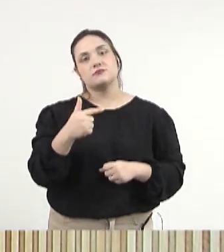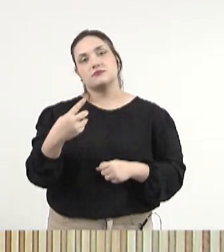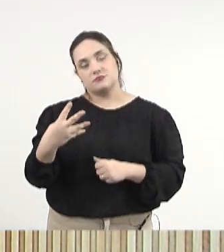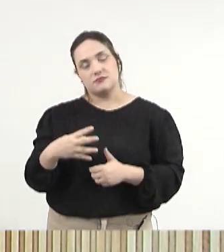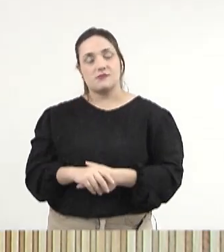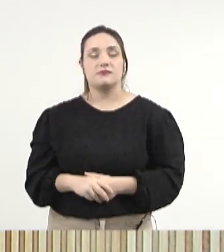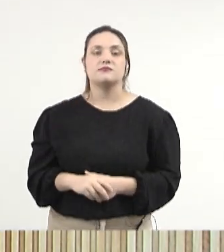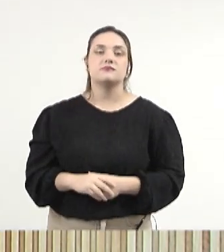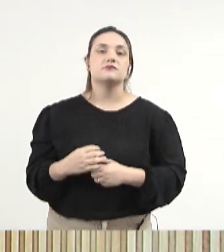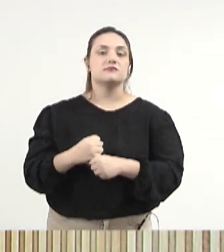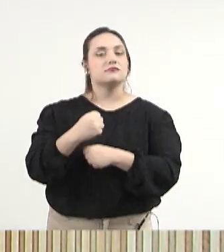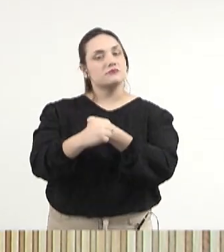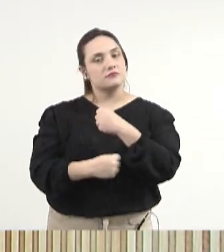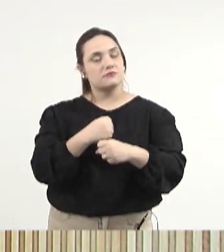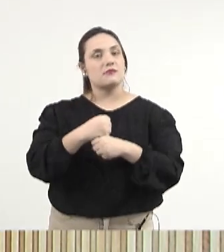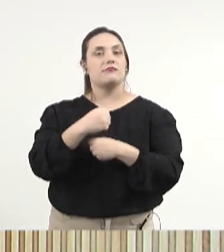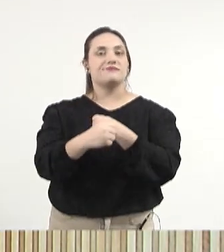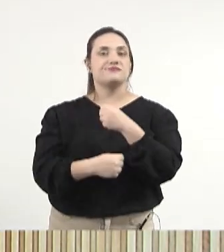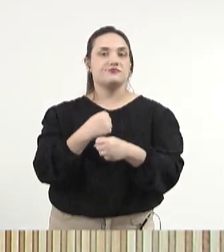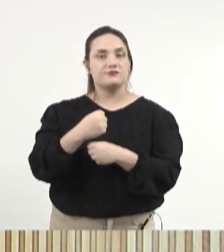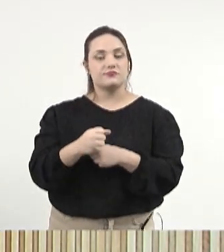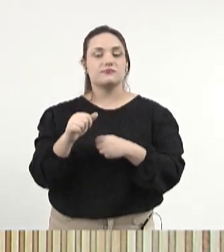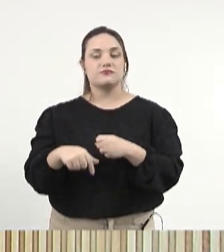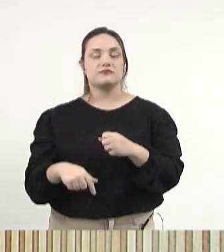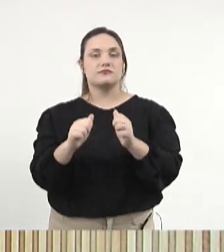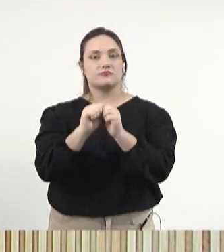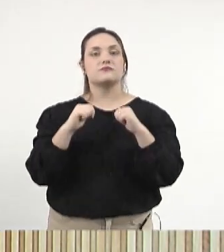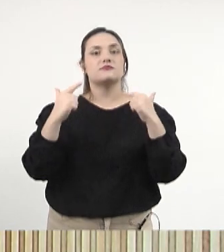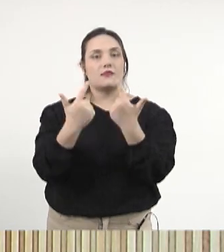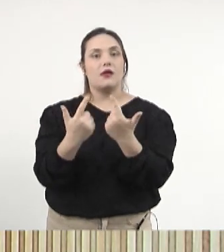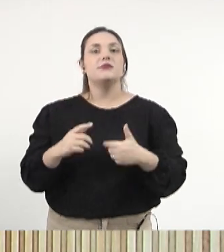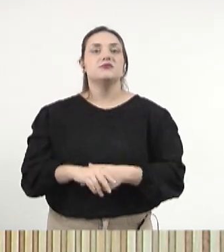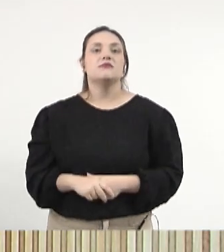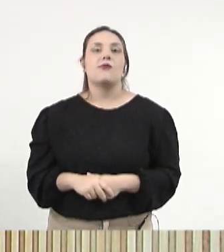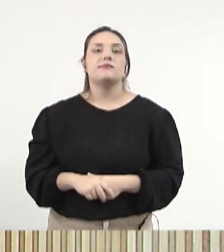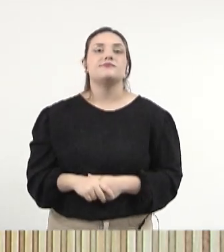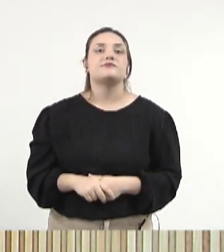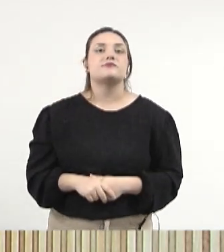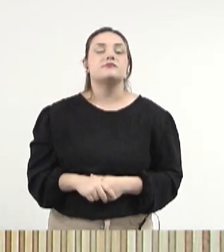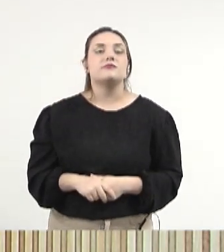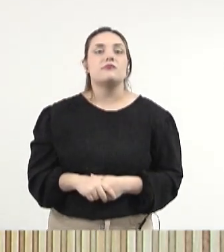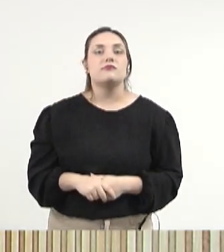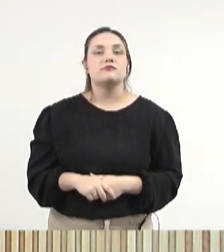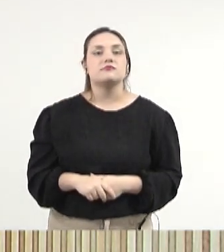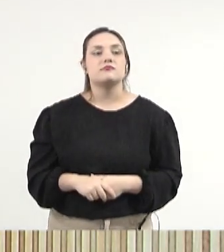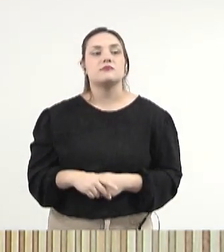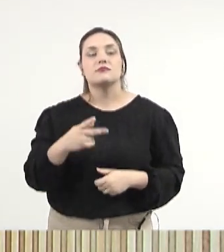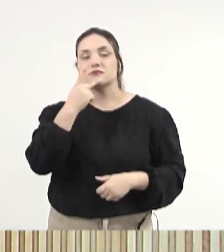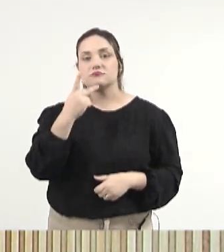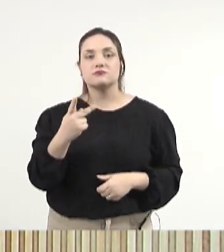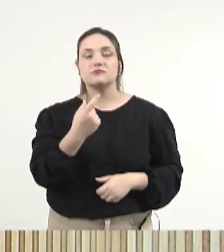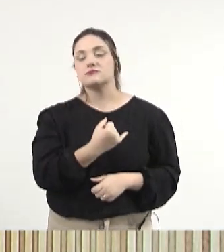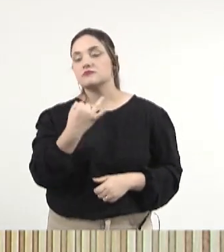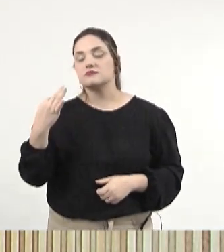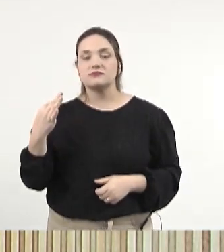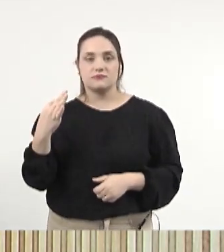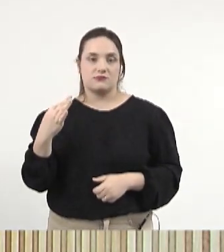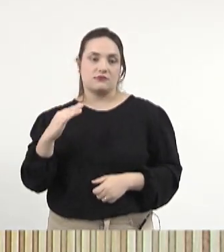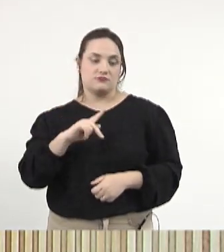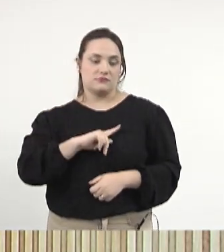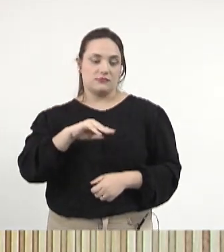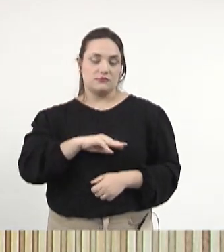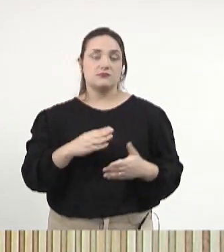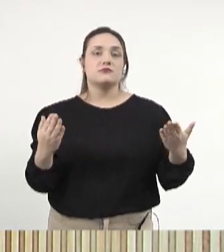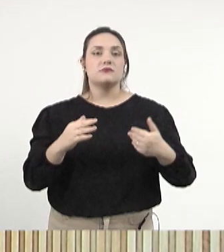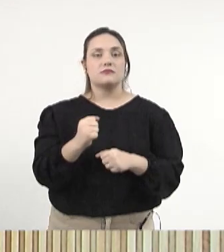Poder Executivo encaminha para a Assembleia Legislativa um projeto indicando qual é o efetivo das forças militares. E para esse